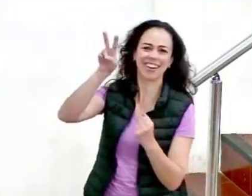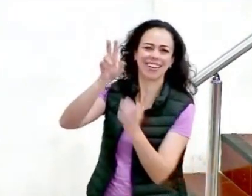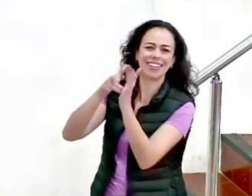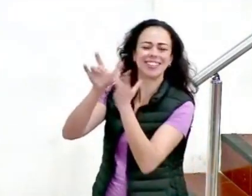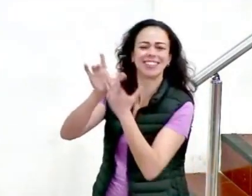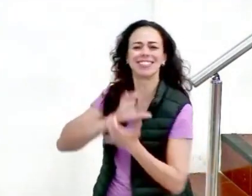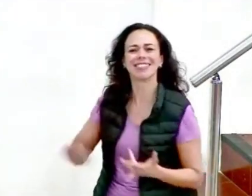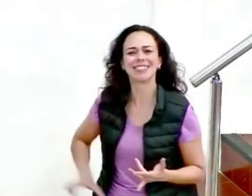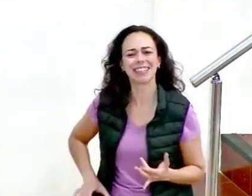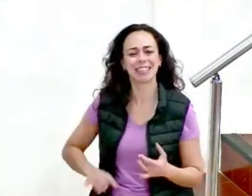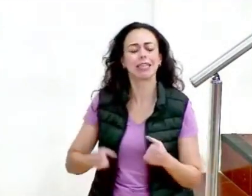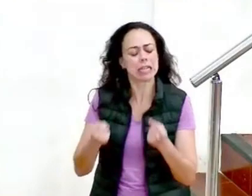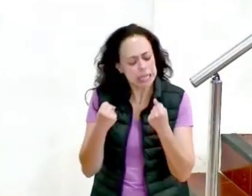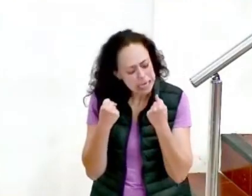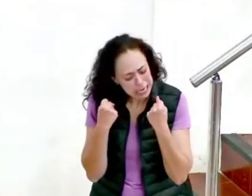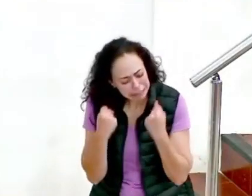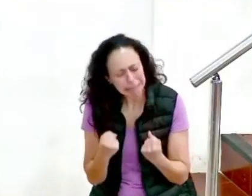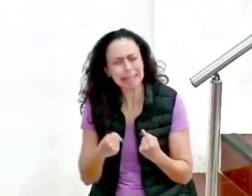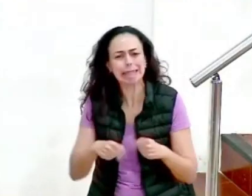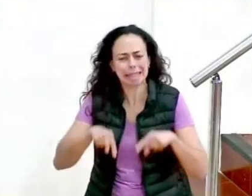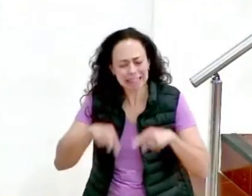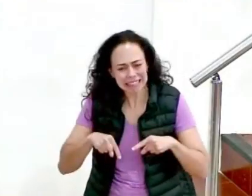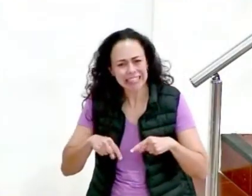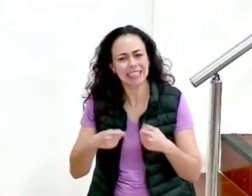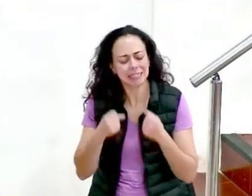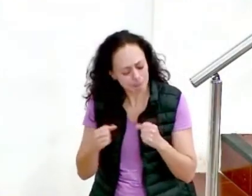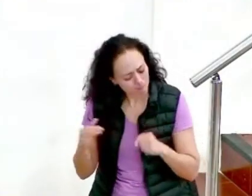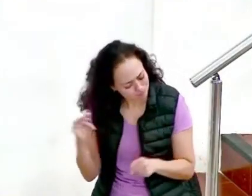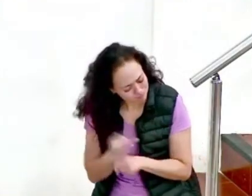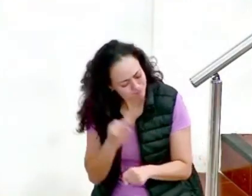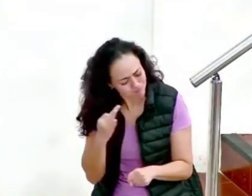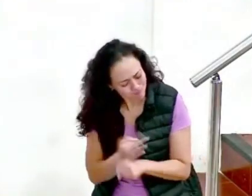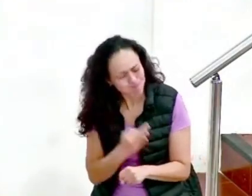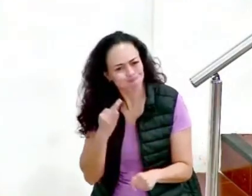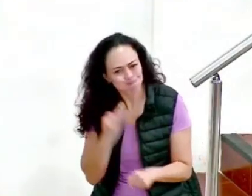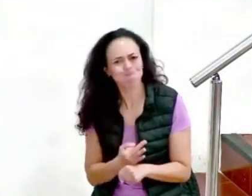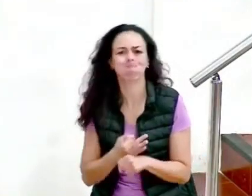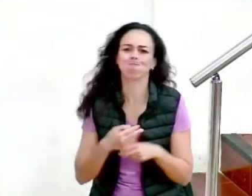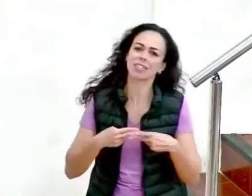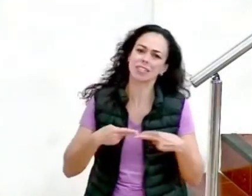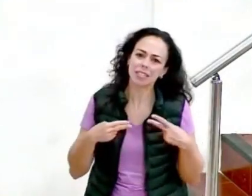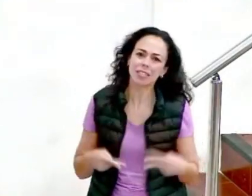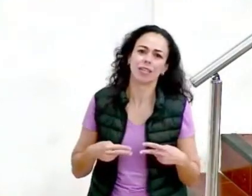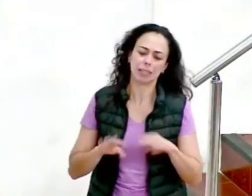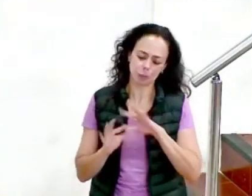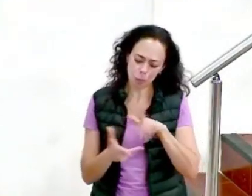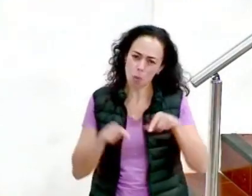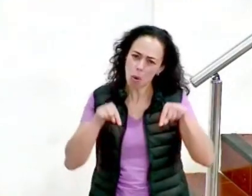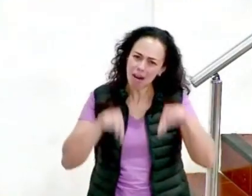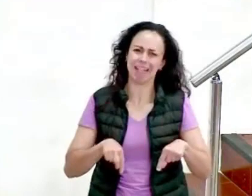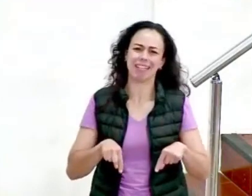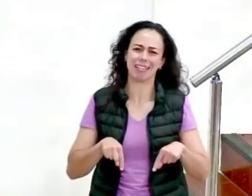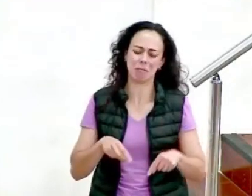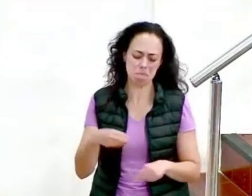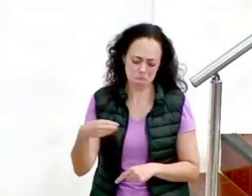e suportar as angústias deste mundo caído.